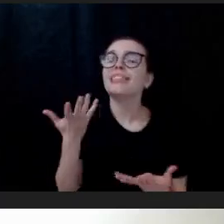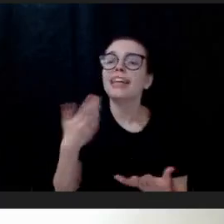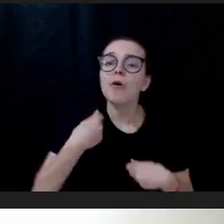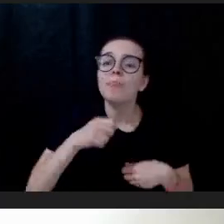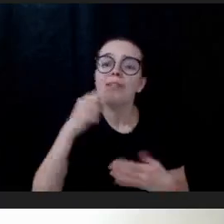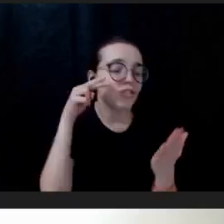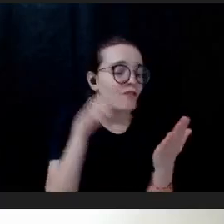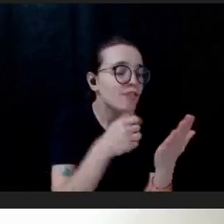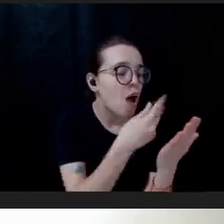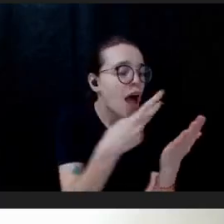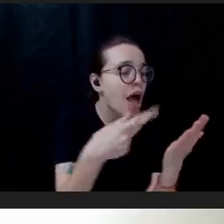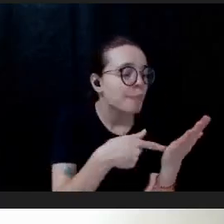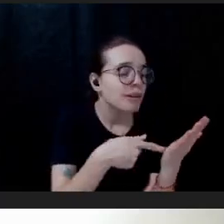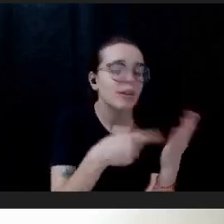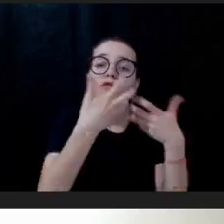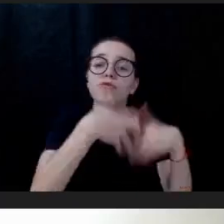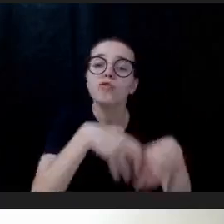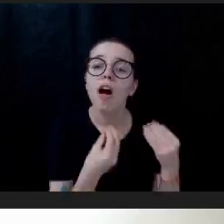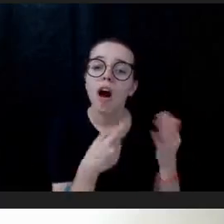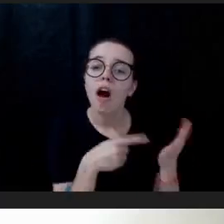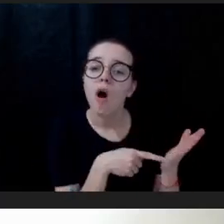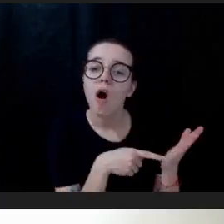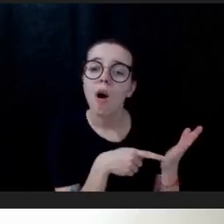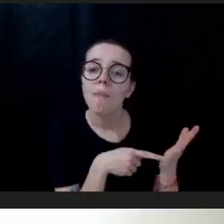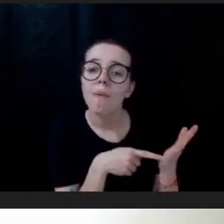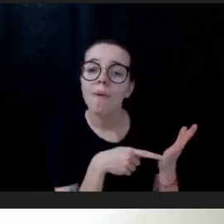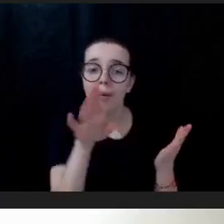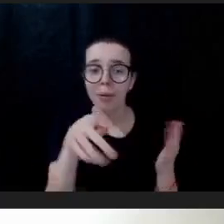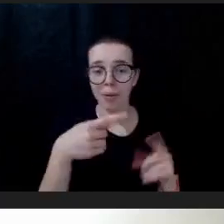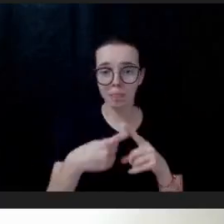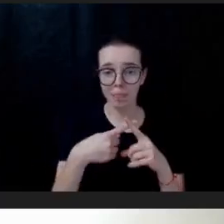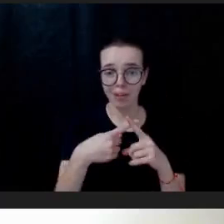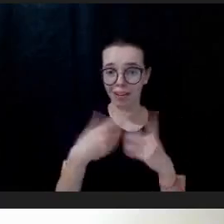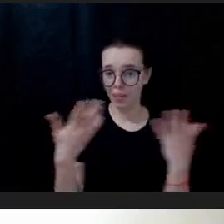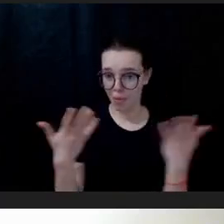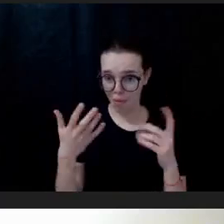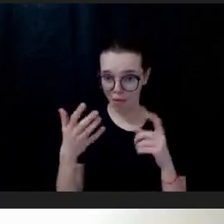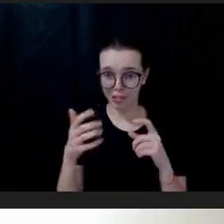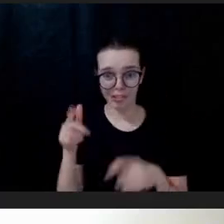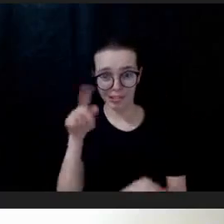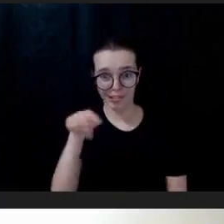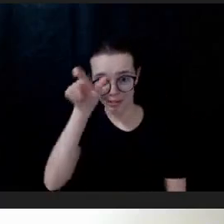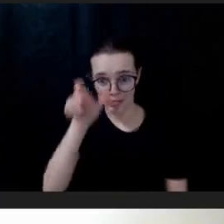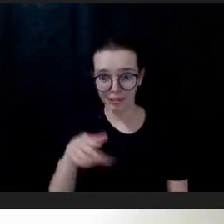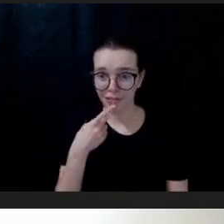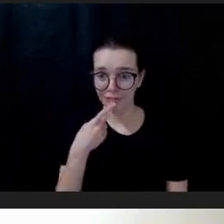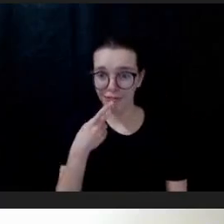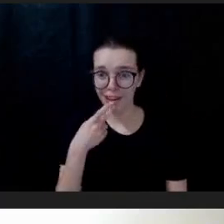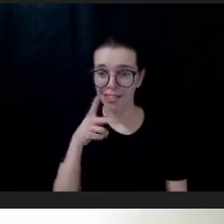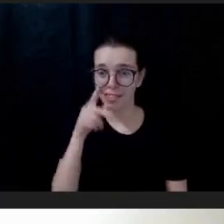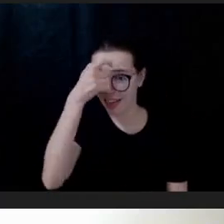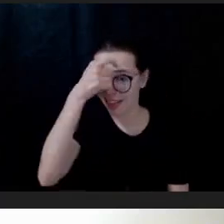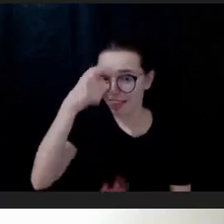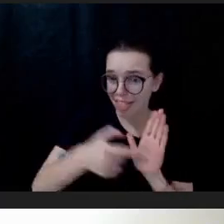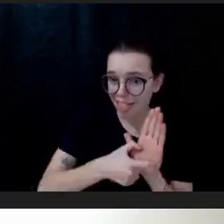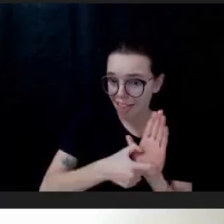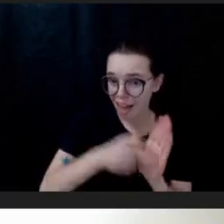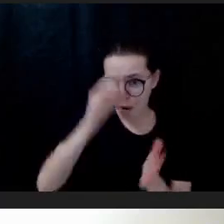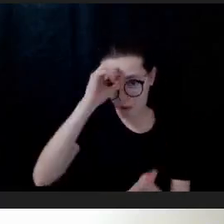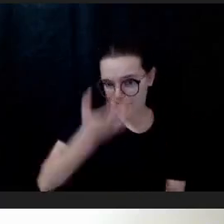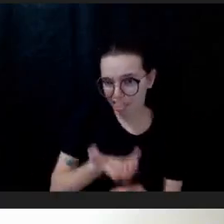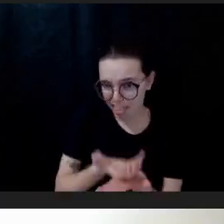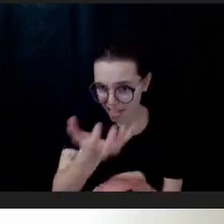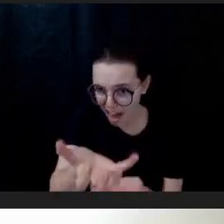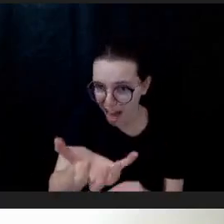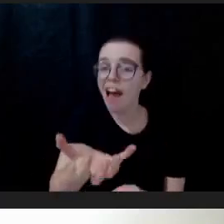entender como ele Uhum, foi. Eu uhum. sei que tem gente falando que a inteligência artificial tem sido usada também, né. Sim, Tem sim. vários